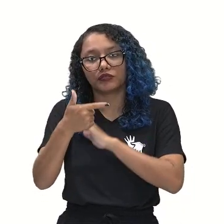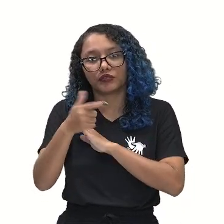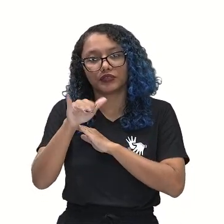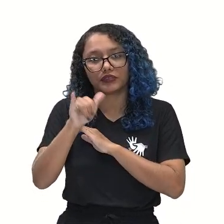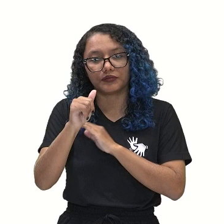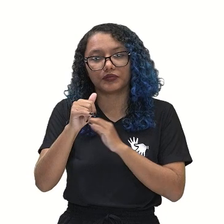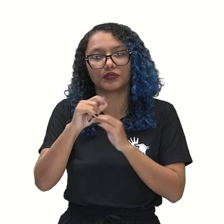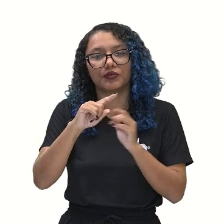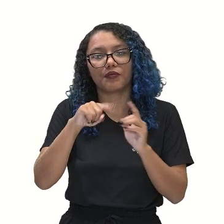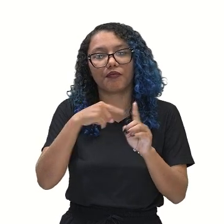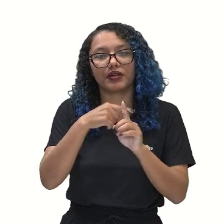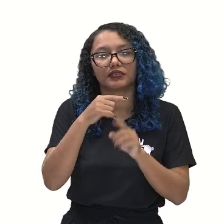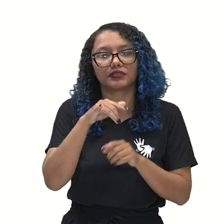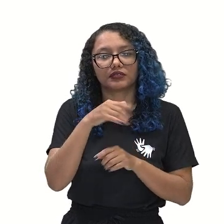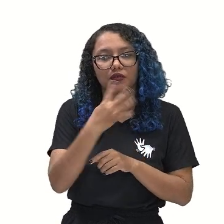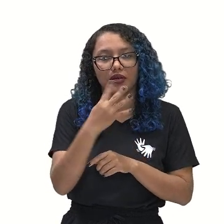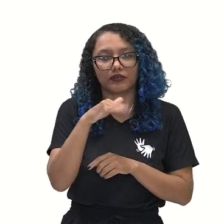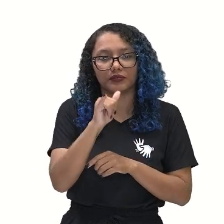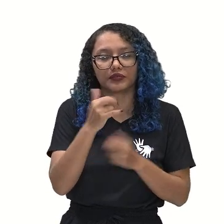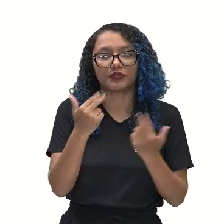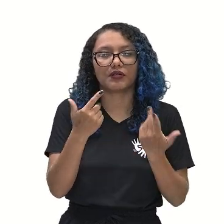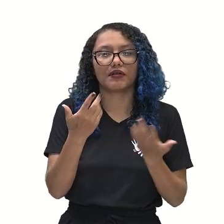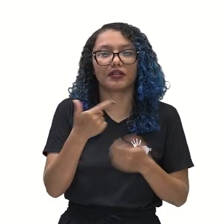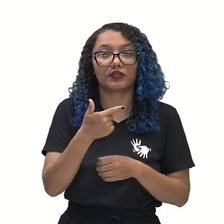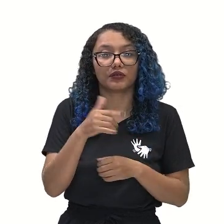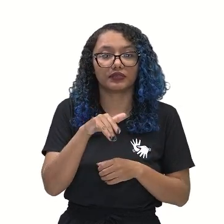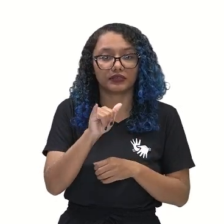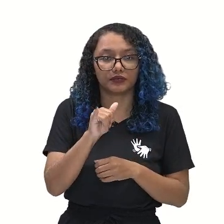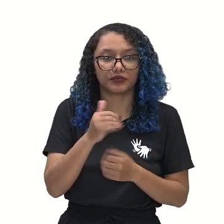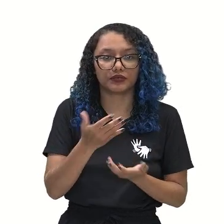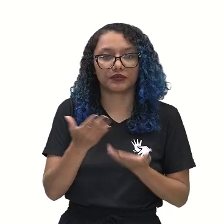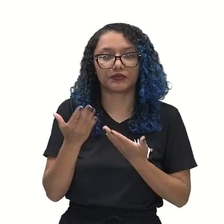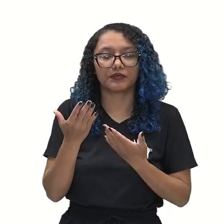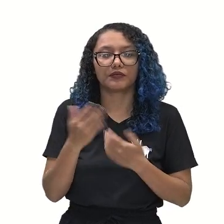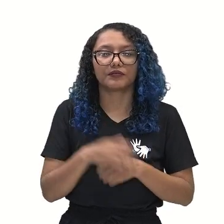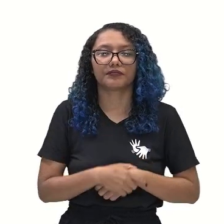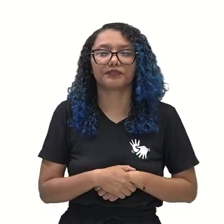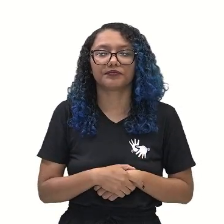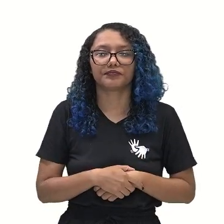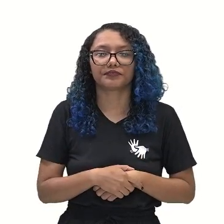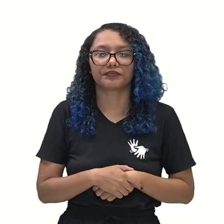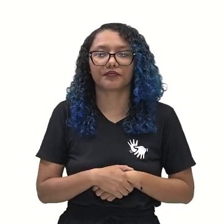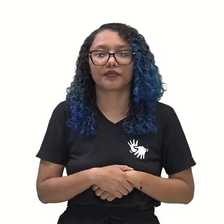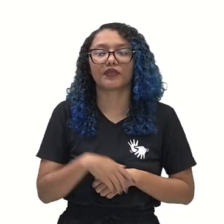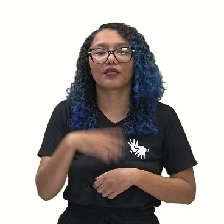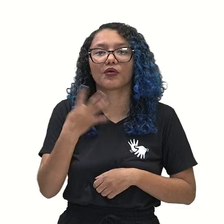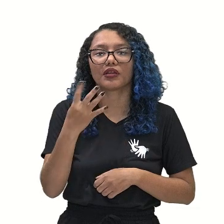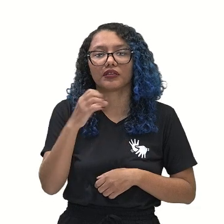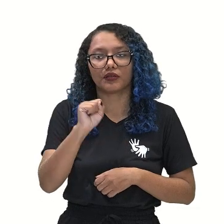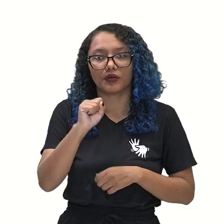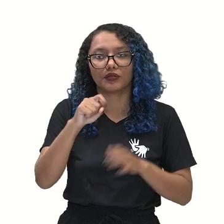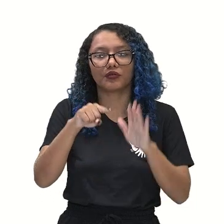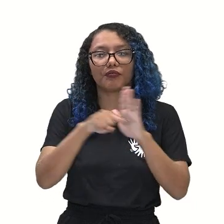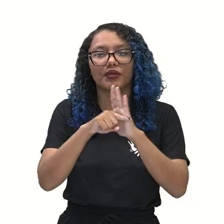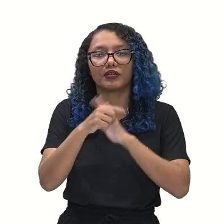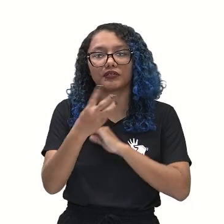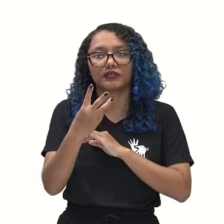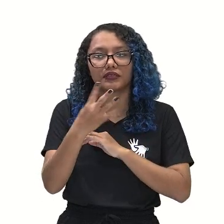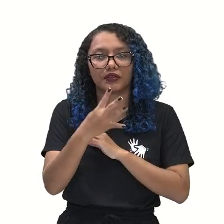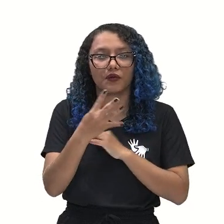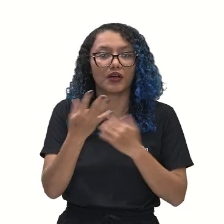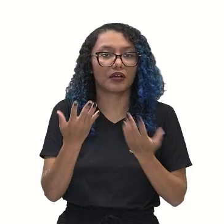2y, igual. E vou fazer essa continha aqui, ó. 48 menos 34, que ela pode ser